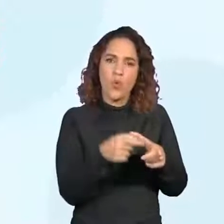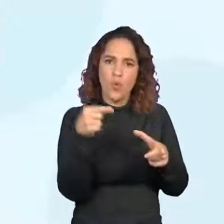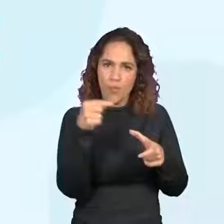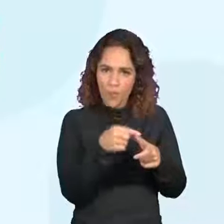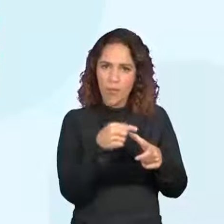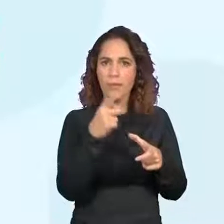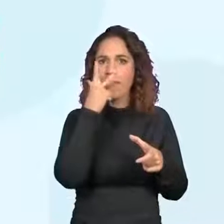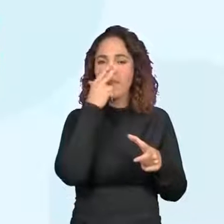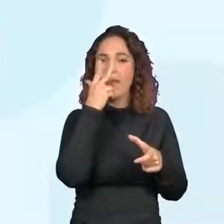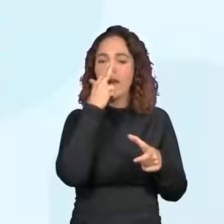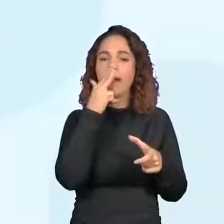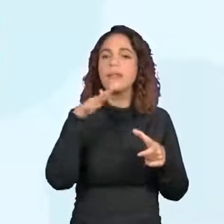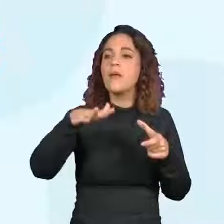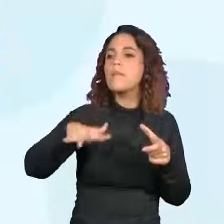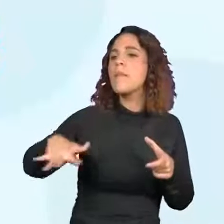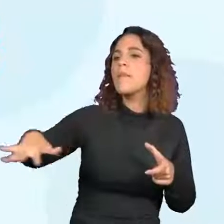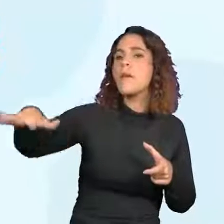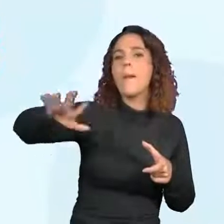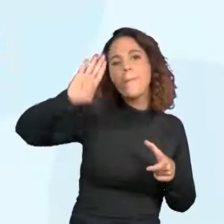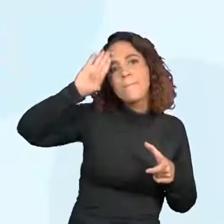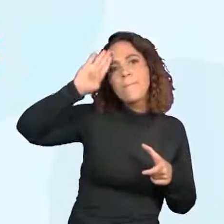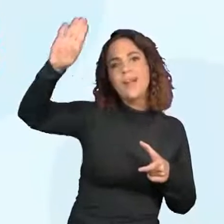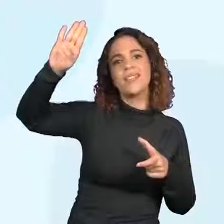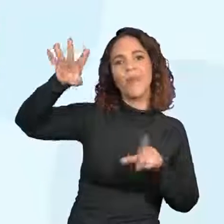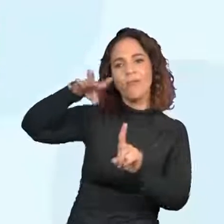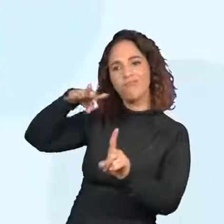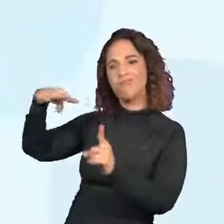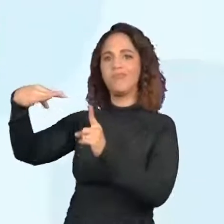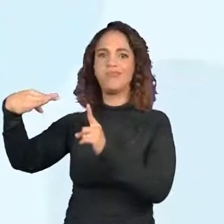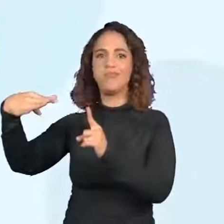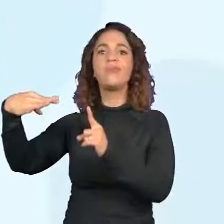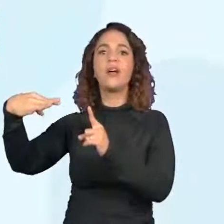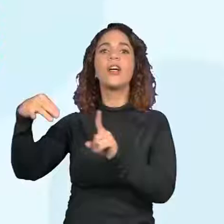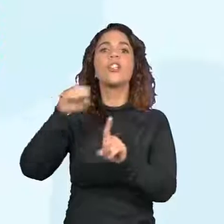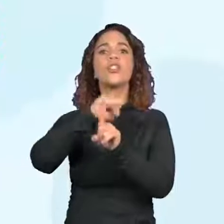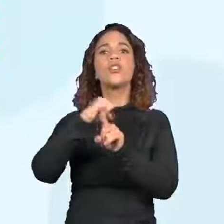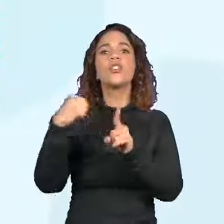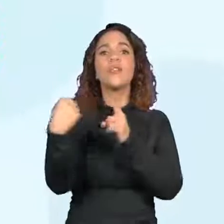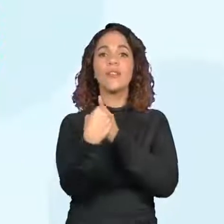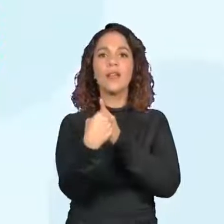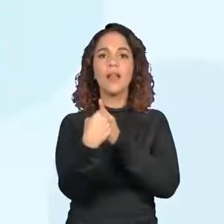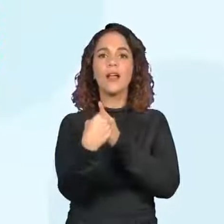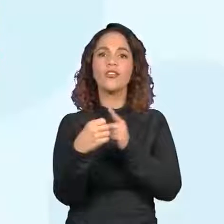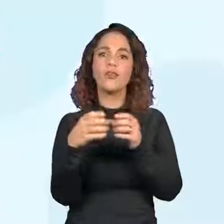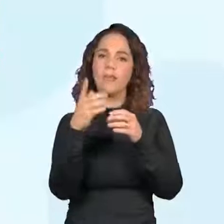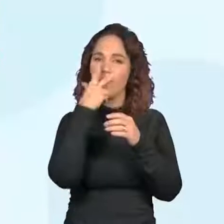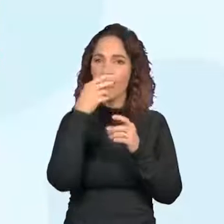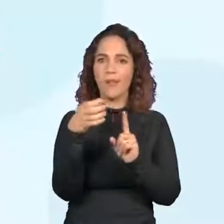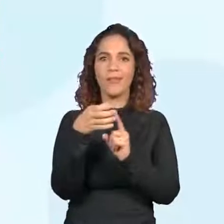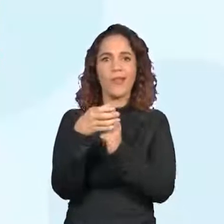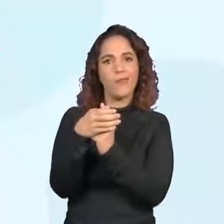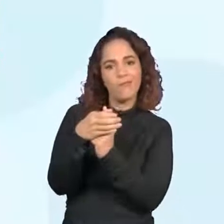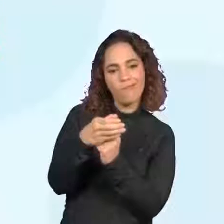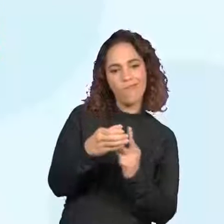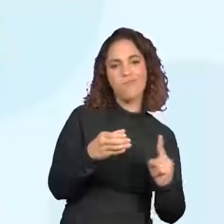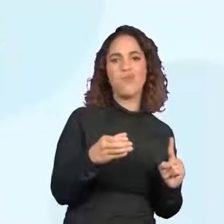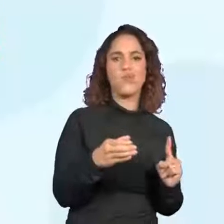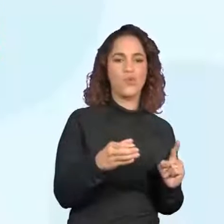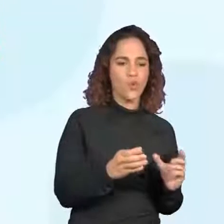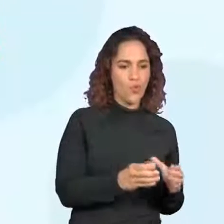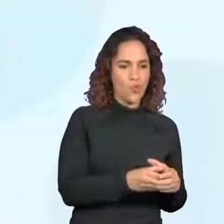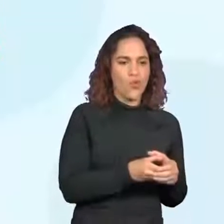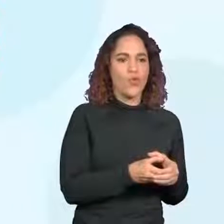do que está no centro das atenções da sociedade. É um grupo pouco compreendido